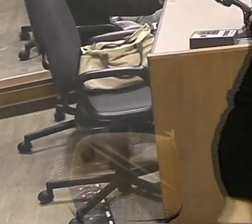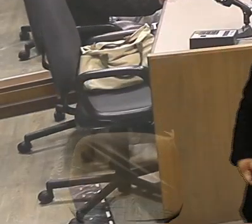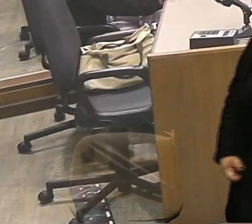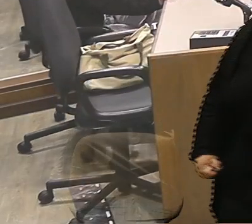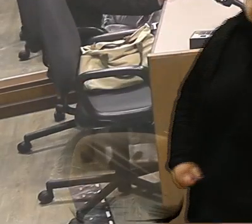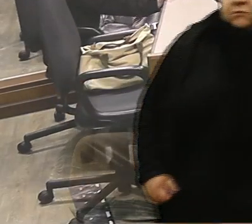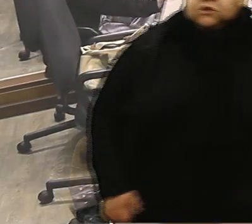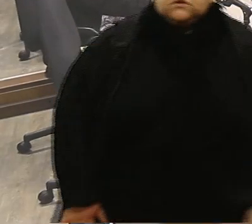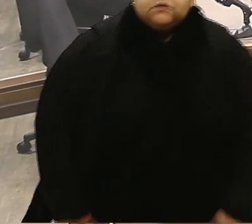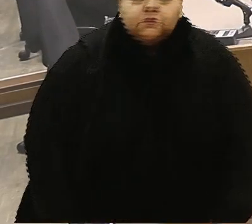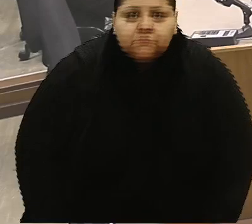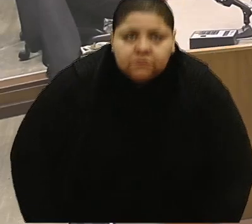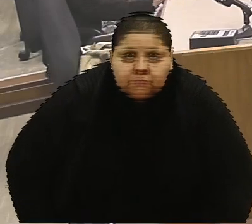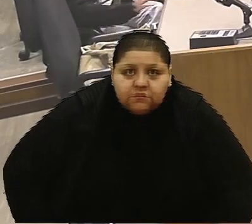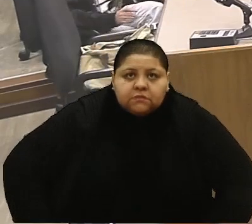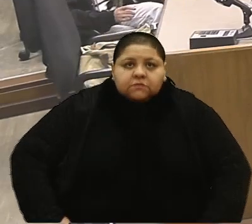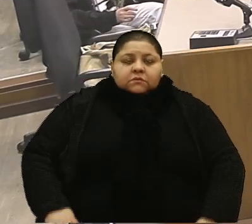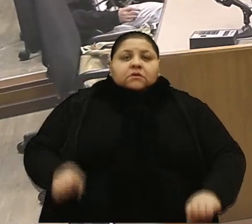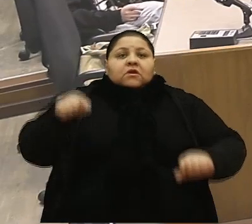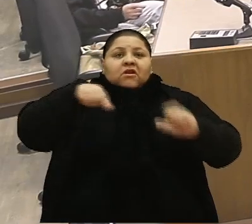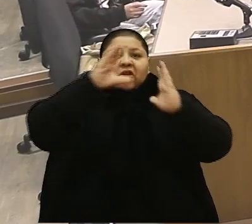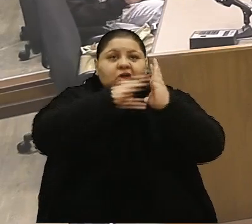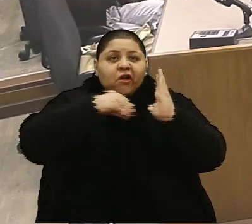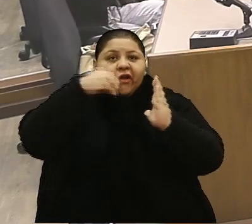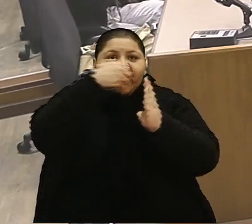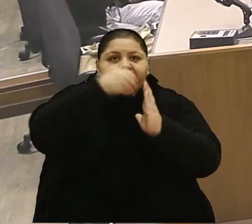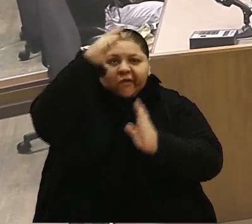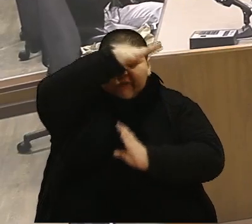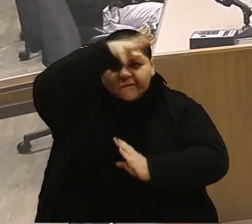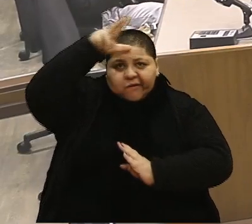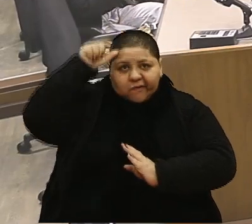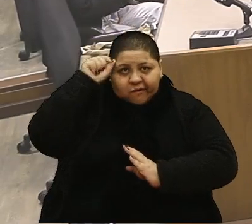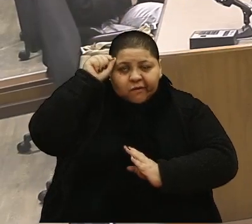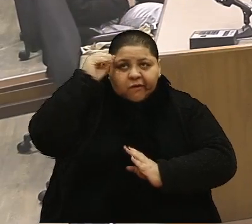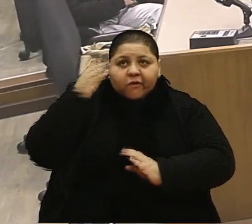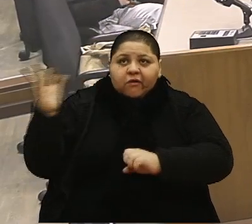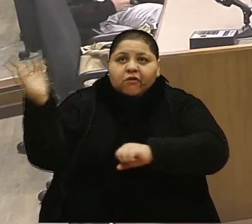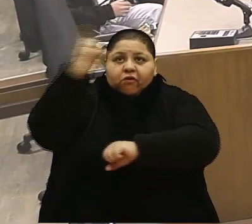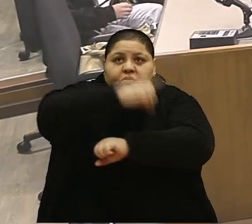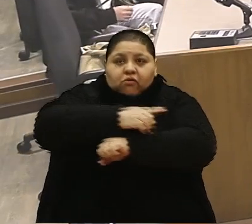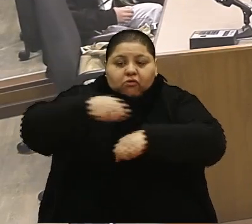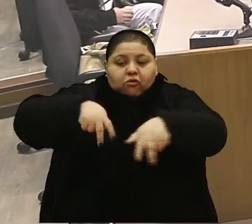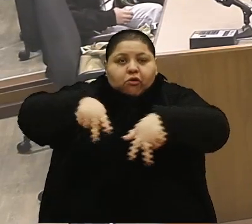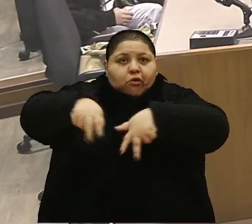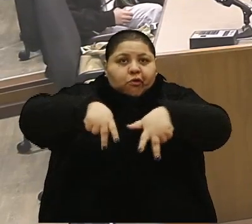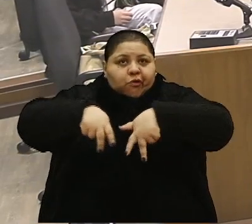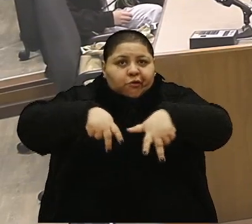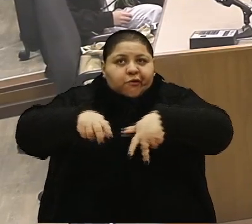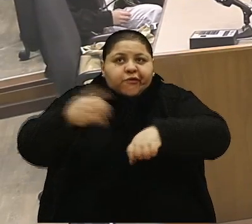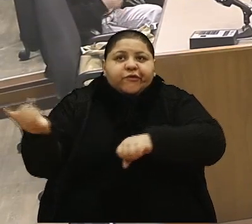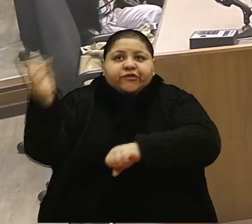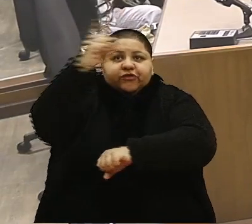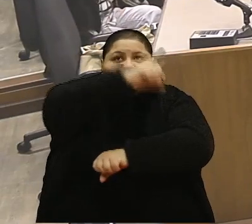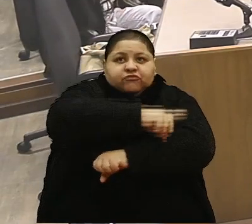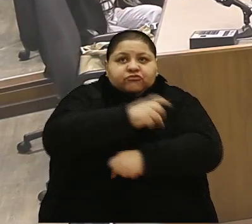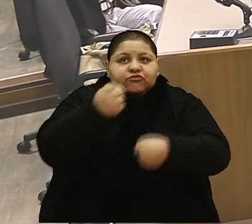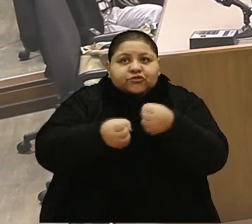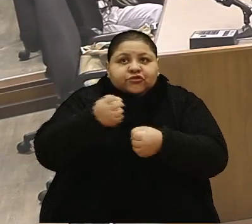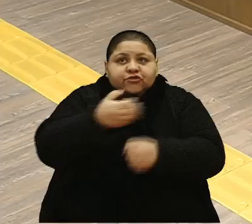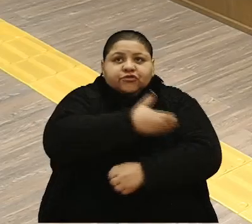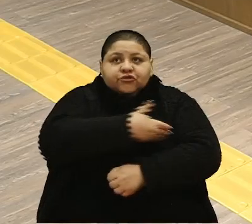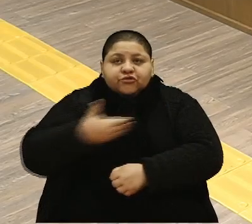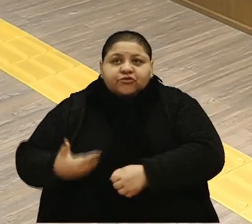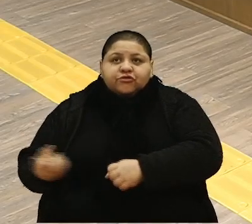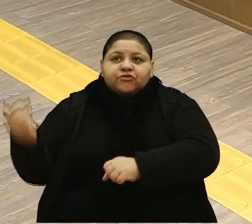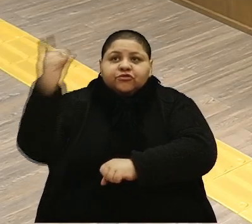votando aqui. É a supressão do calendário do município do dia do pedestre que estava sendo comemorado no mesmo dia do dia do transporte público e do